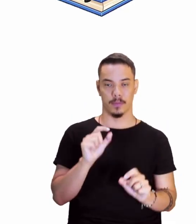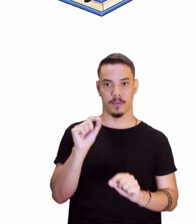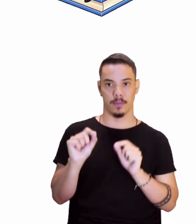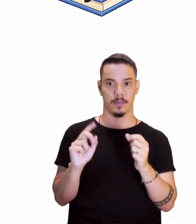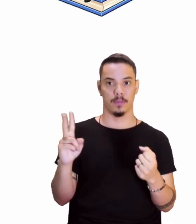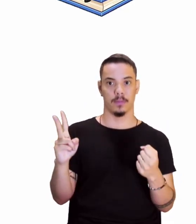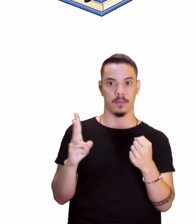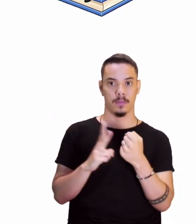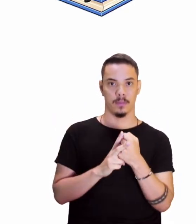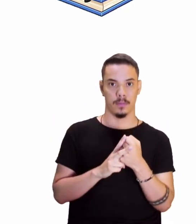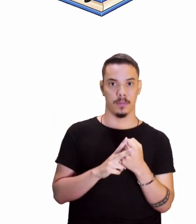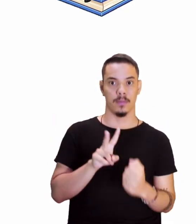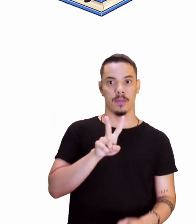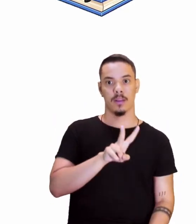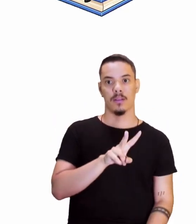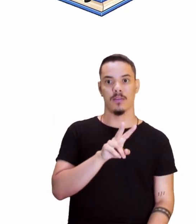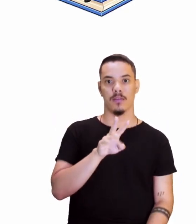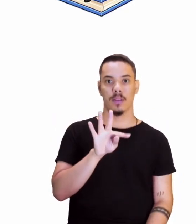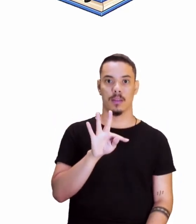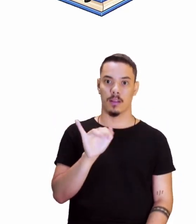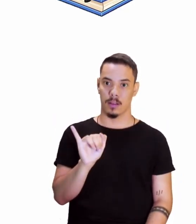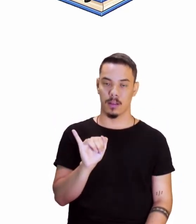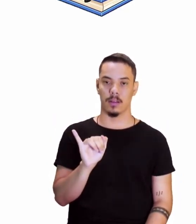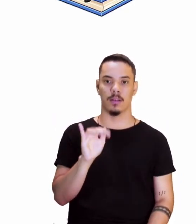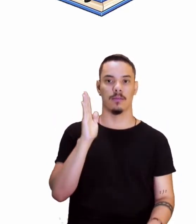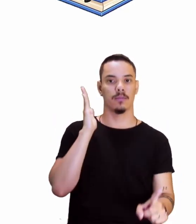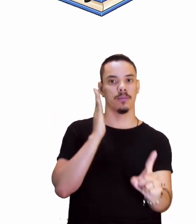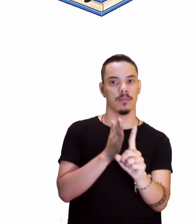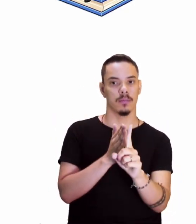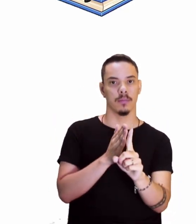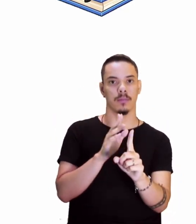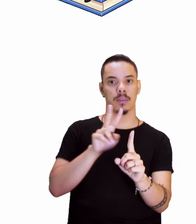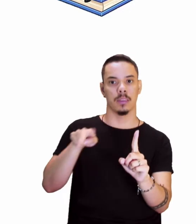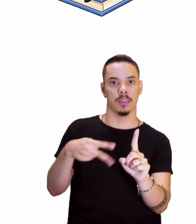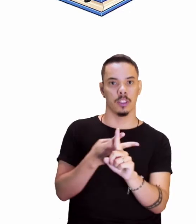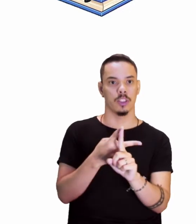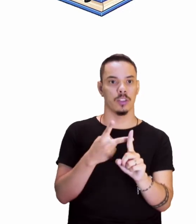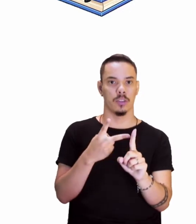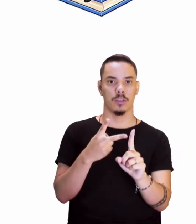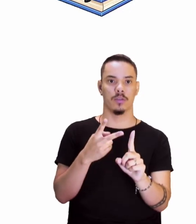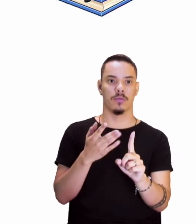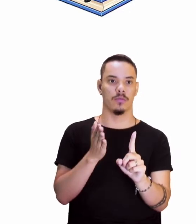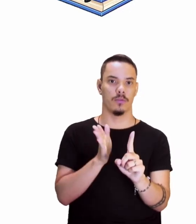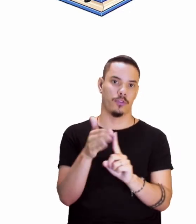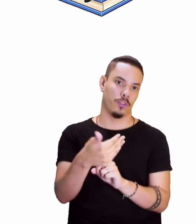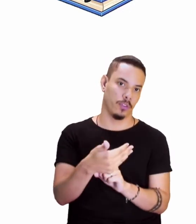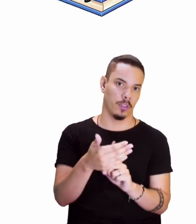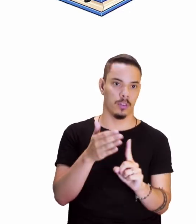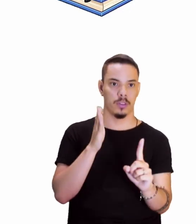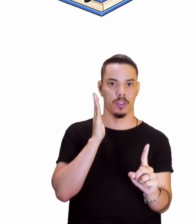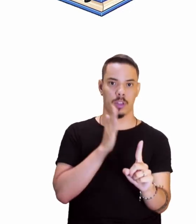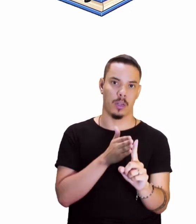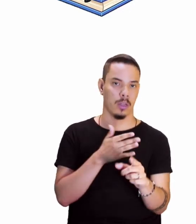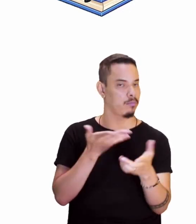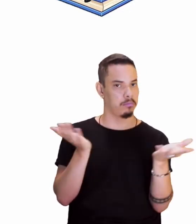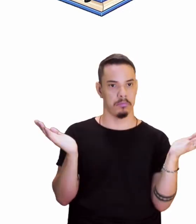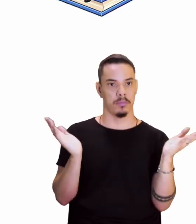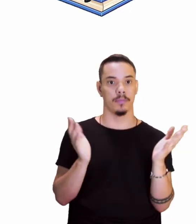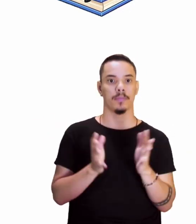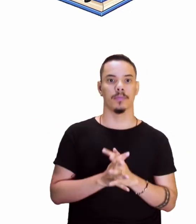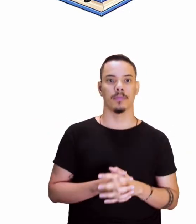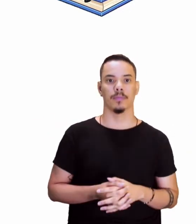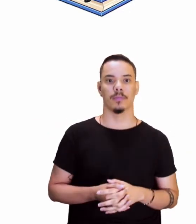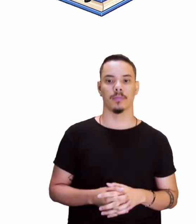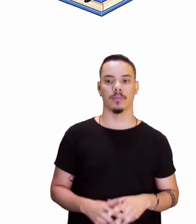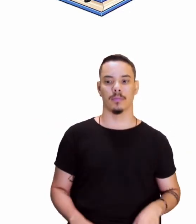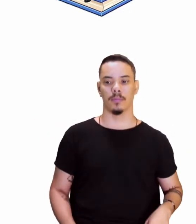Verbo intransitivo, verbo transitivo indireto, tá certo? E direto. Vamos começar pelo verbo